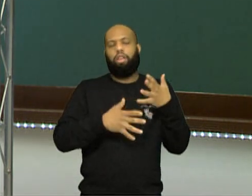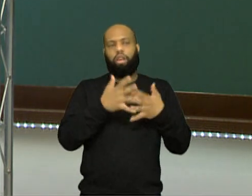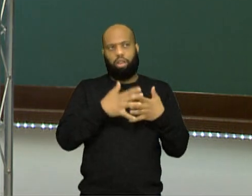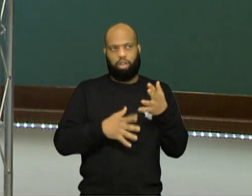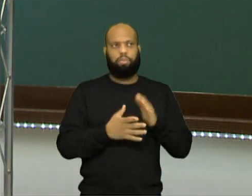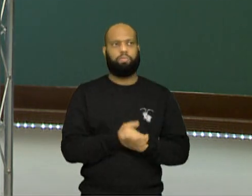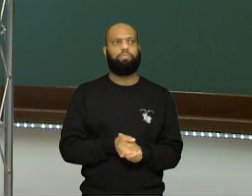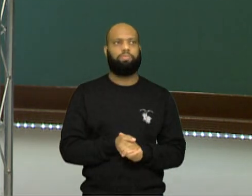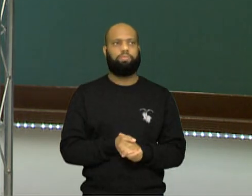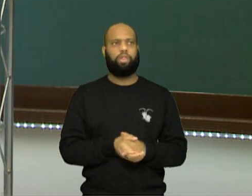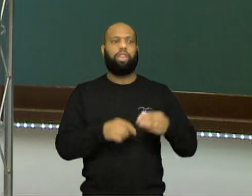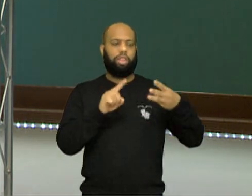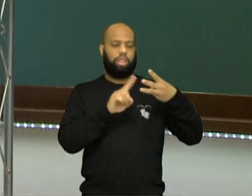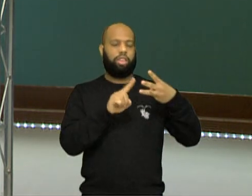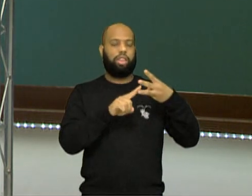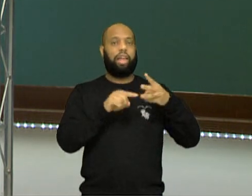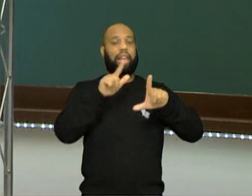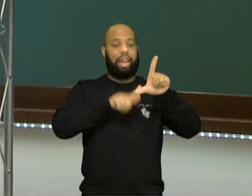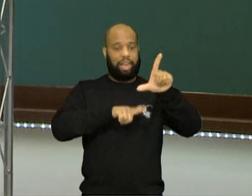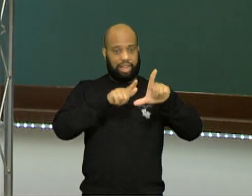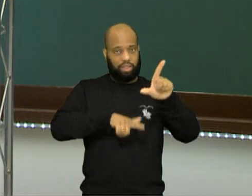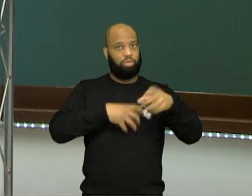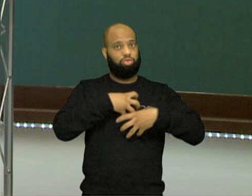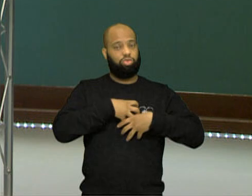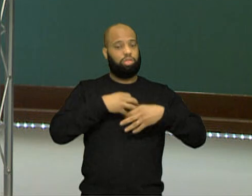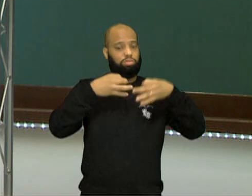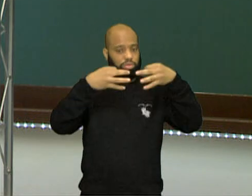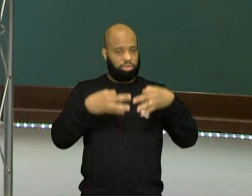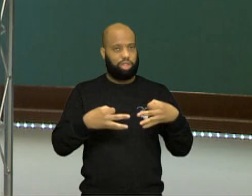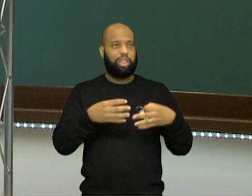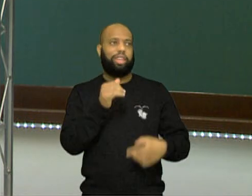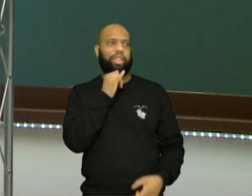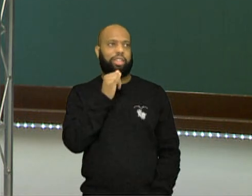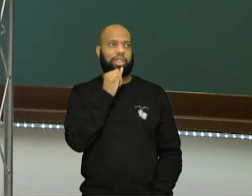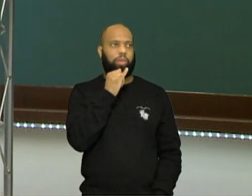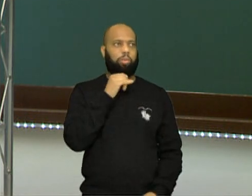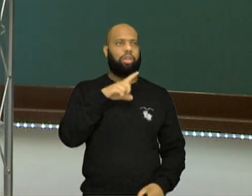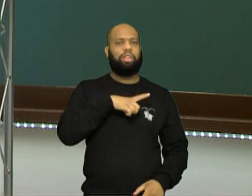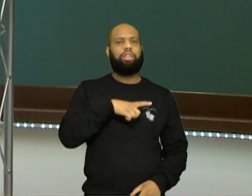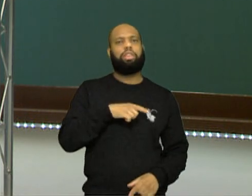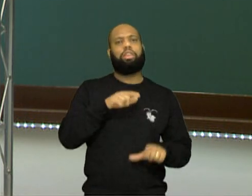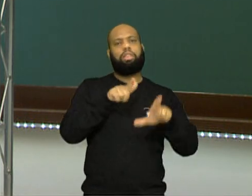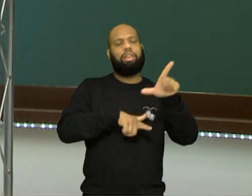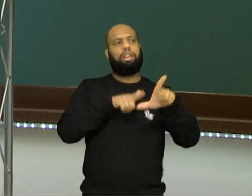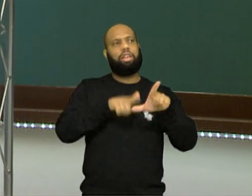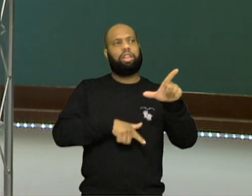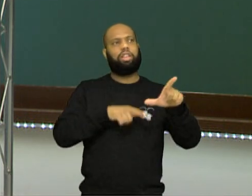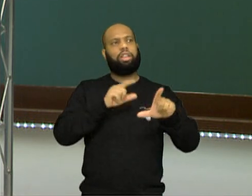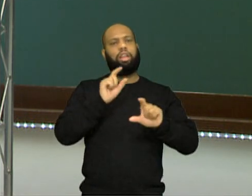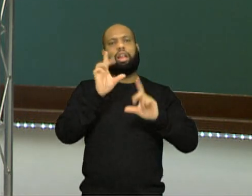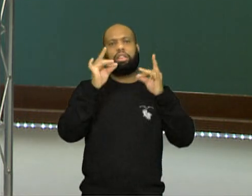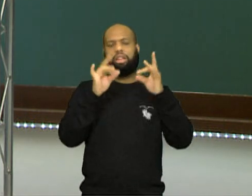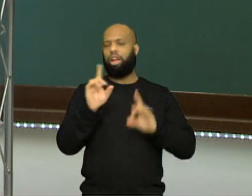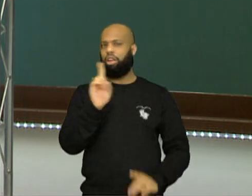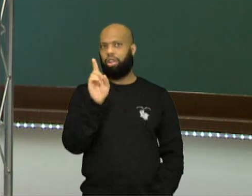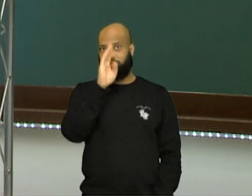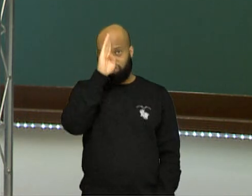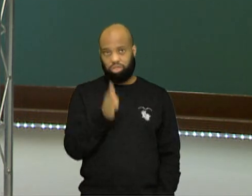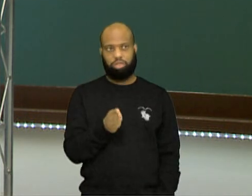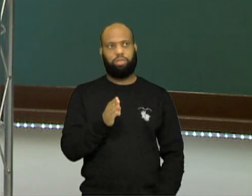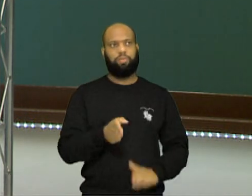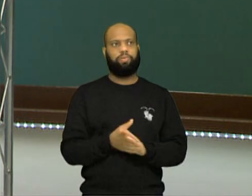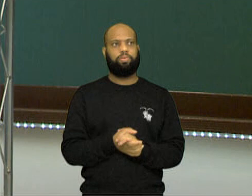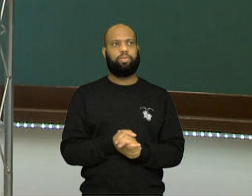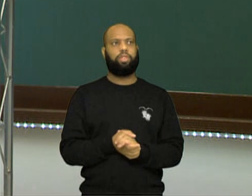objetividade. Letras em fontes arredondadas, então você não vai ter as letras com bastante detalhes, não tem